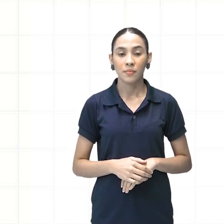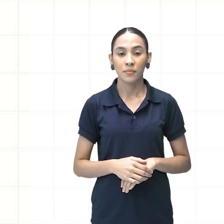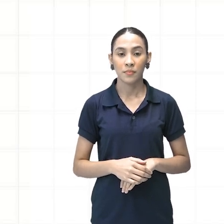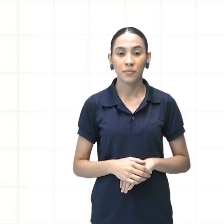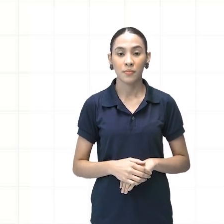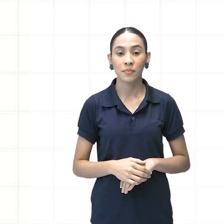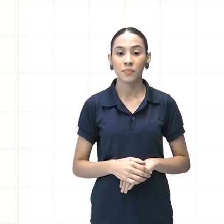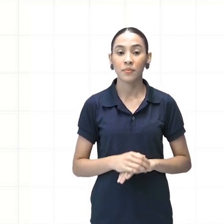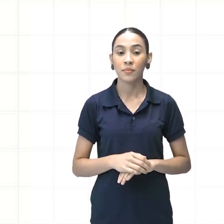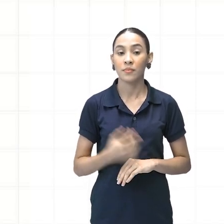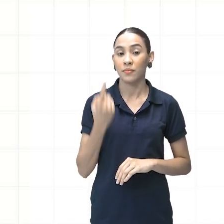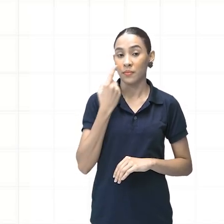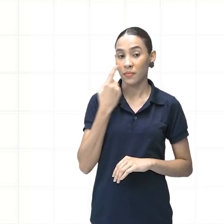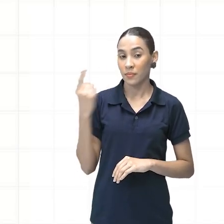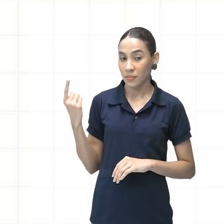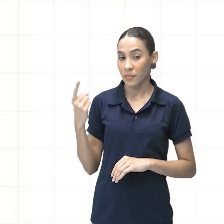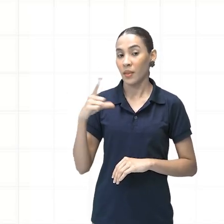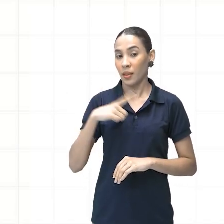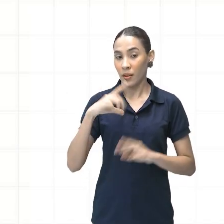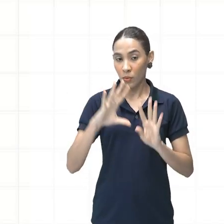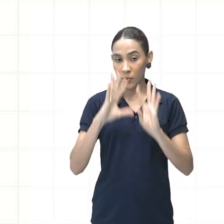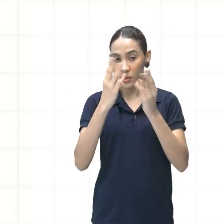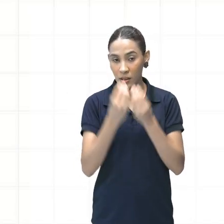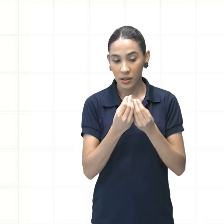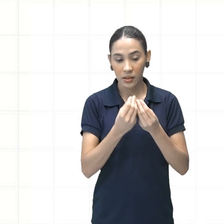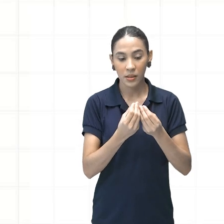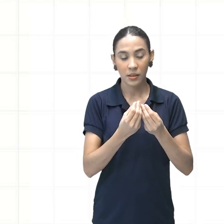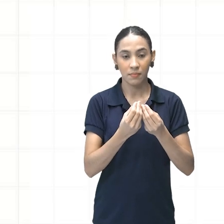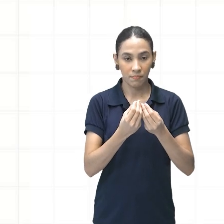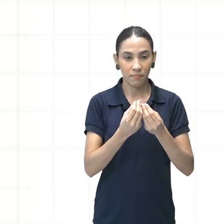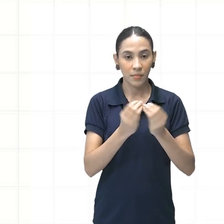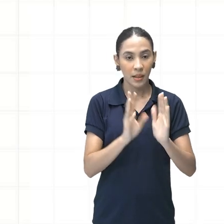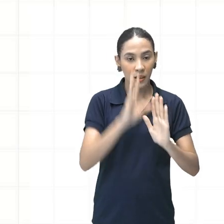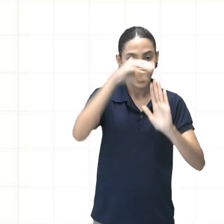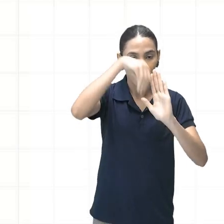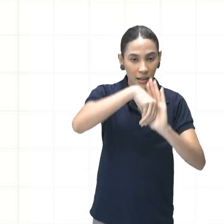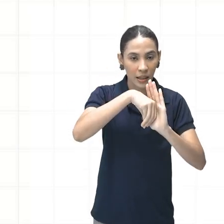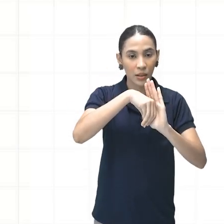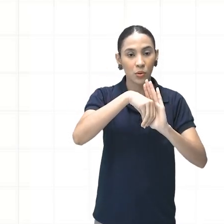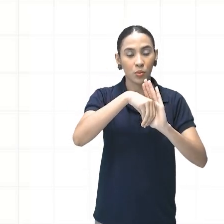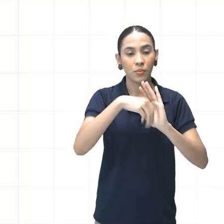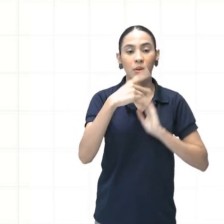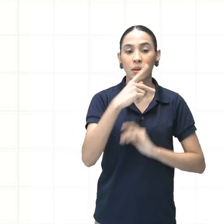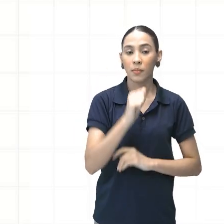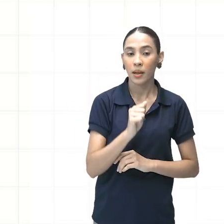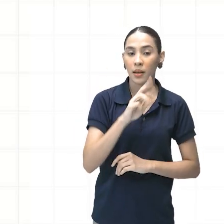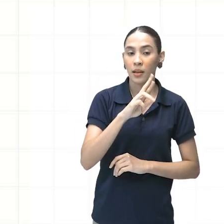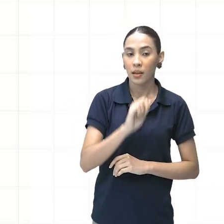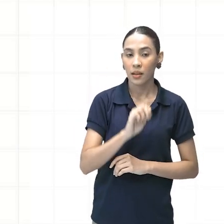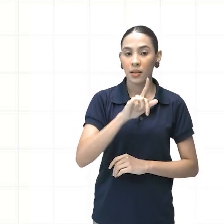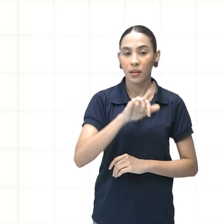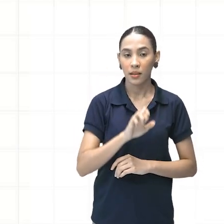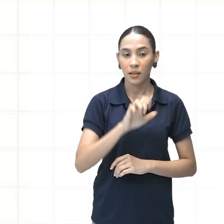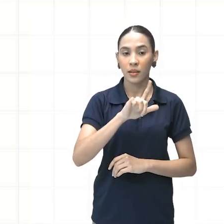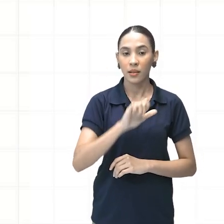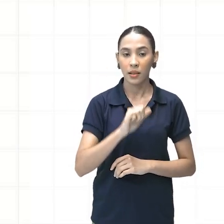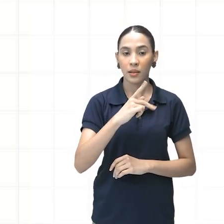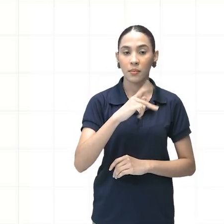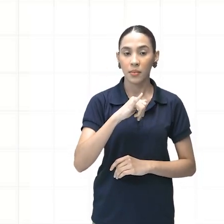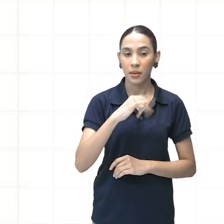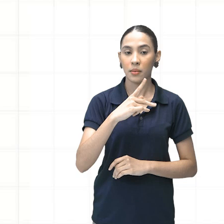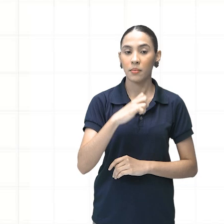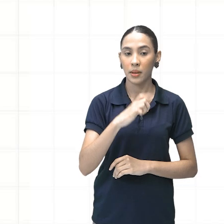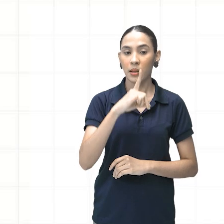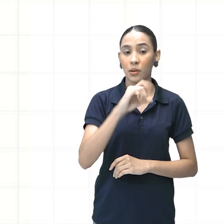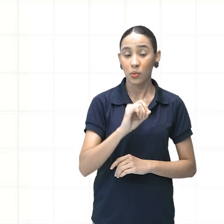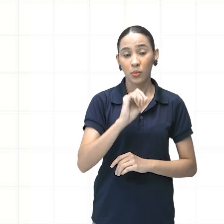questão. Então, eu tenho uma substância que está dentro desse paralelepípedo. Eu vou transferir,